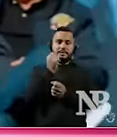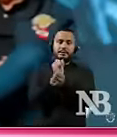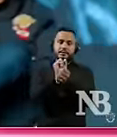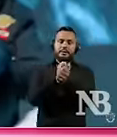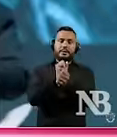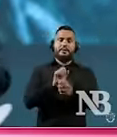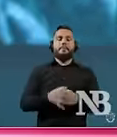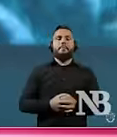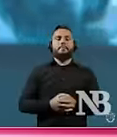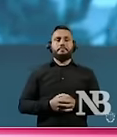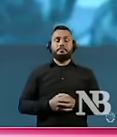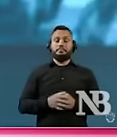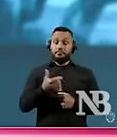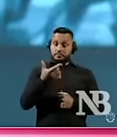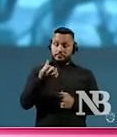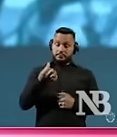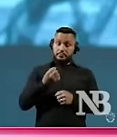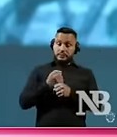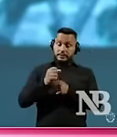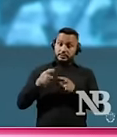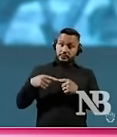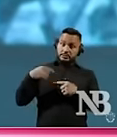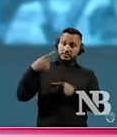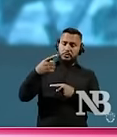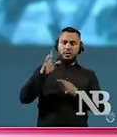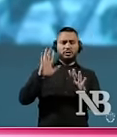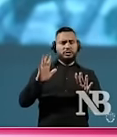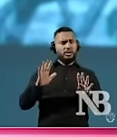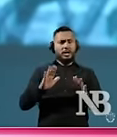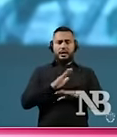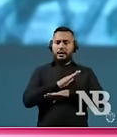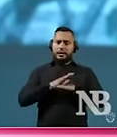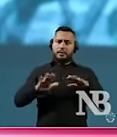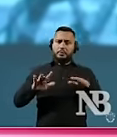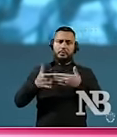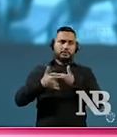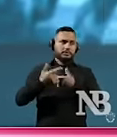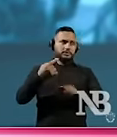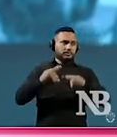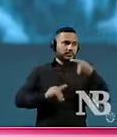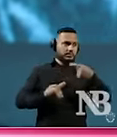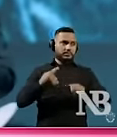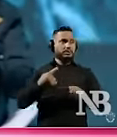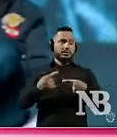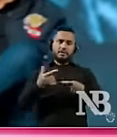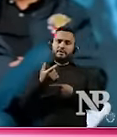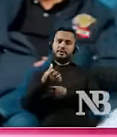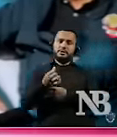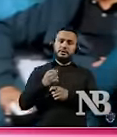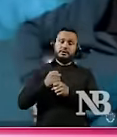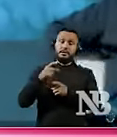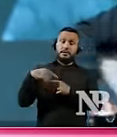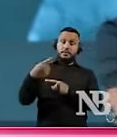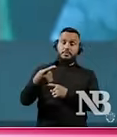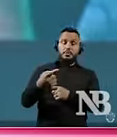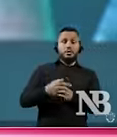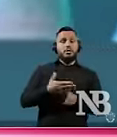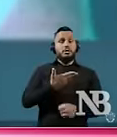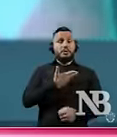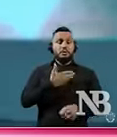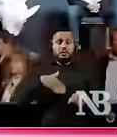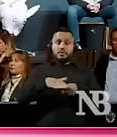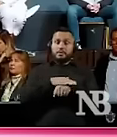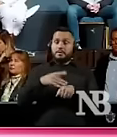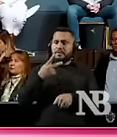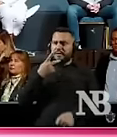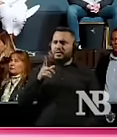26 anos, quando ele já estava fora do seu cargo público, seus amigos falam com ele, olha, você já está fora, mas ainda